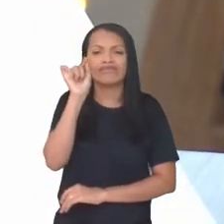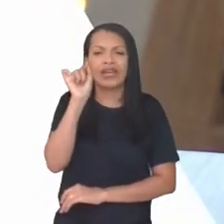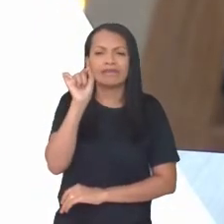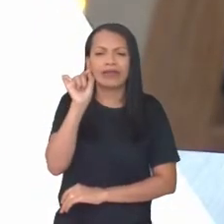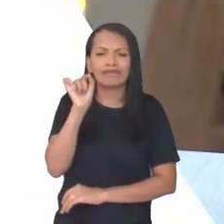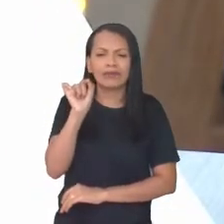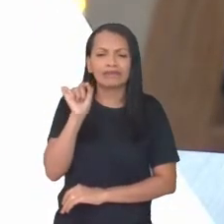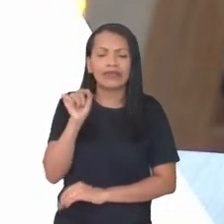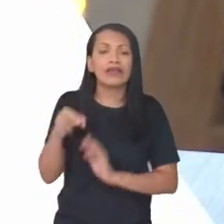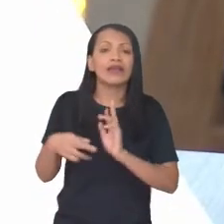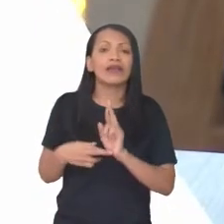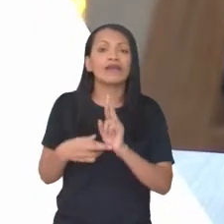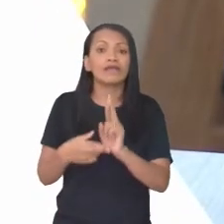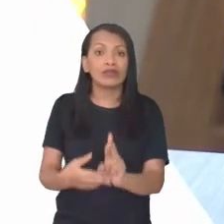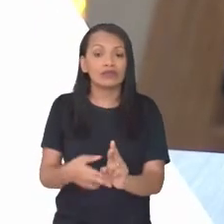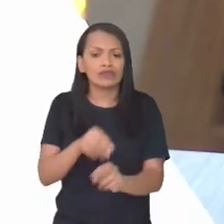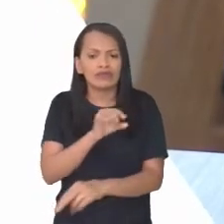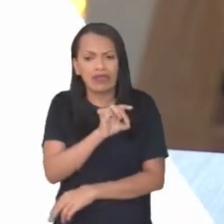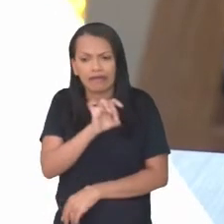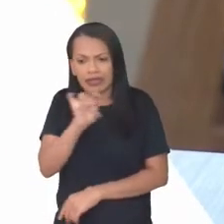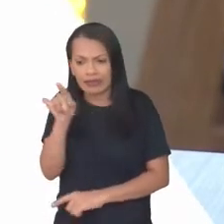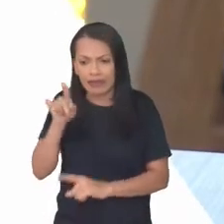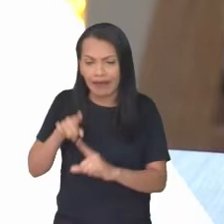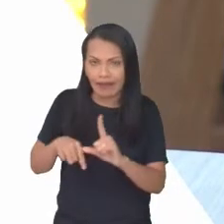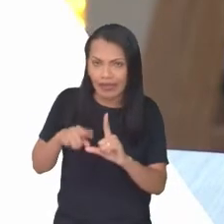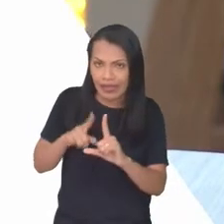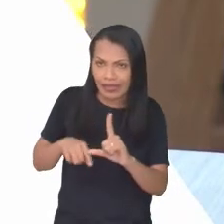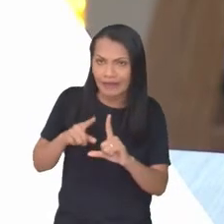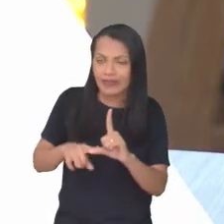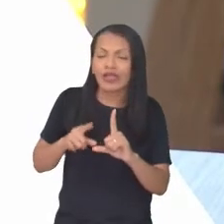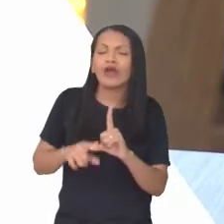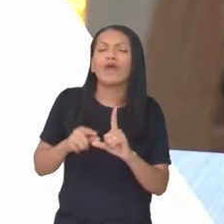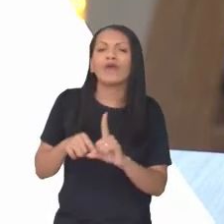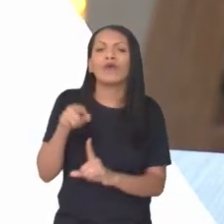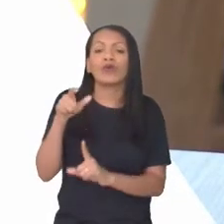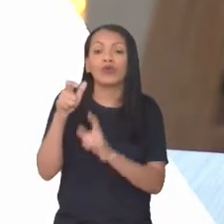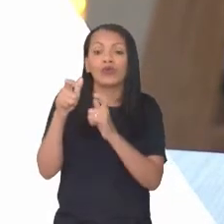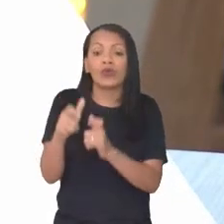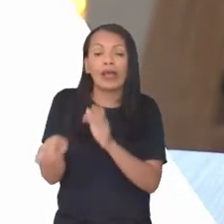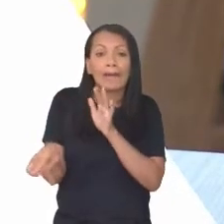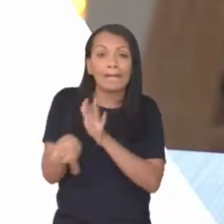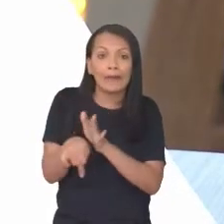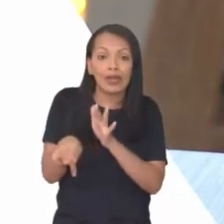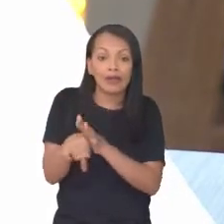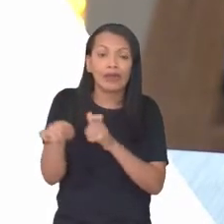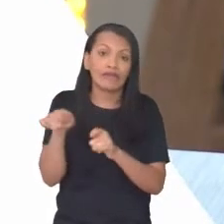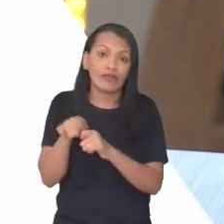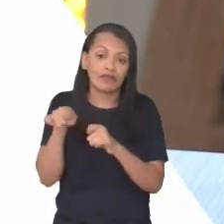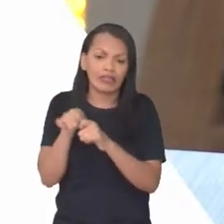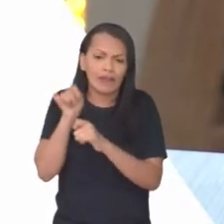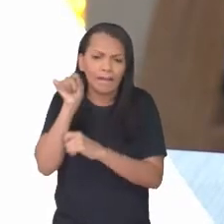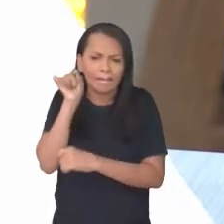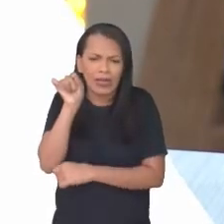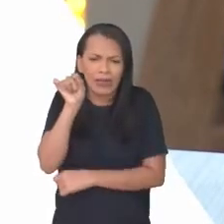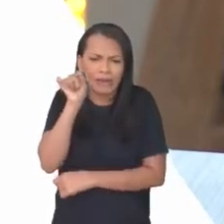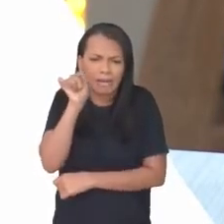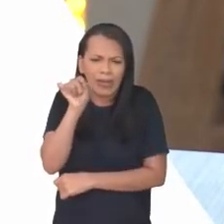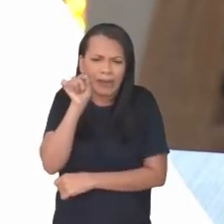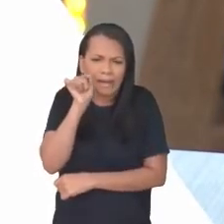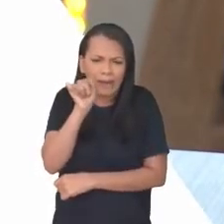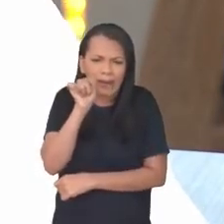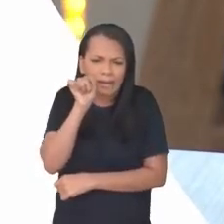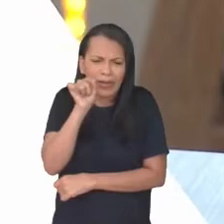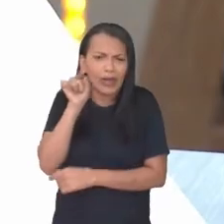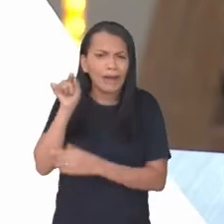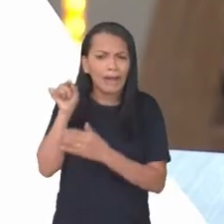a gente representa cada letra com o lugar específico da gente fazer o furinho, a pressão, na verdade não é nenhum furinho,